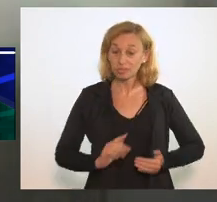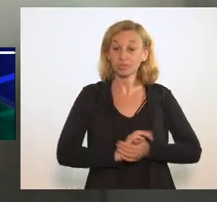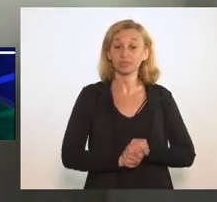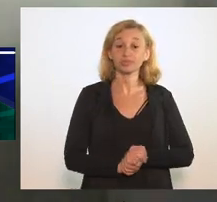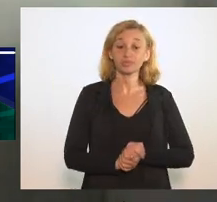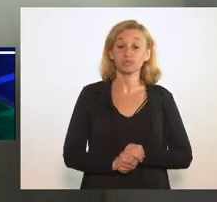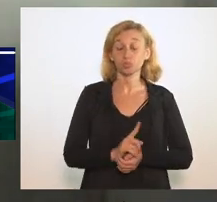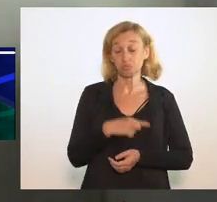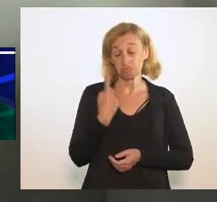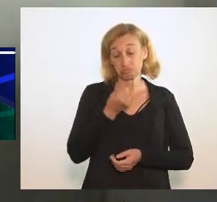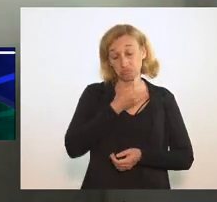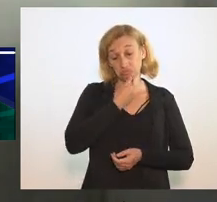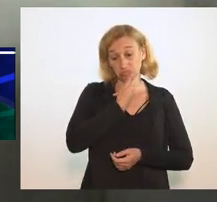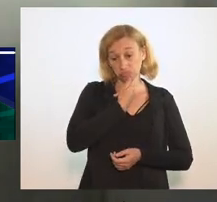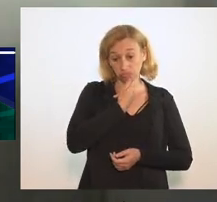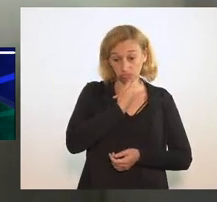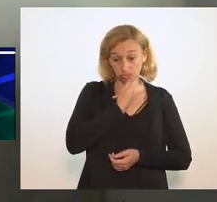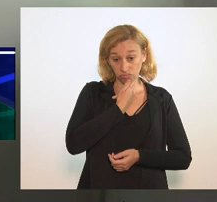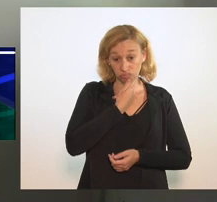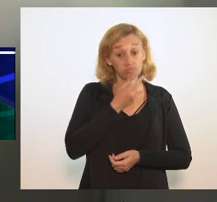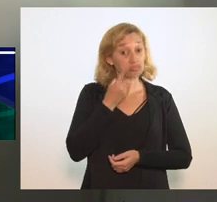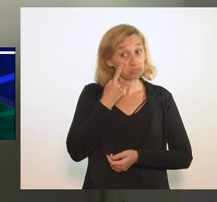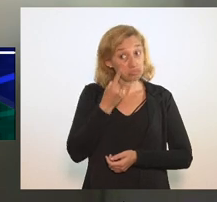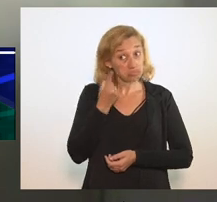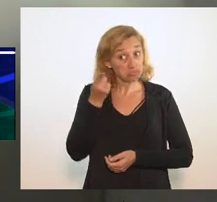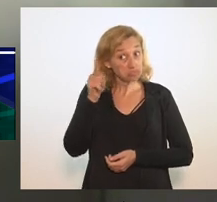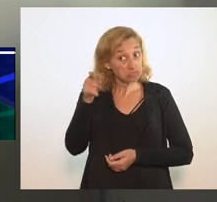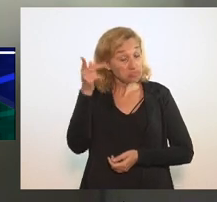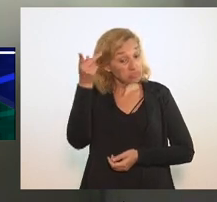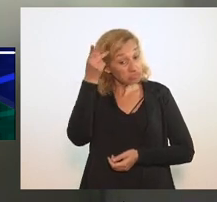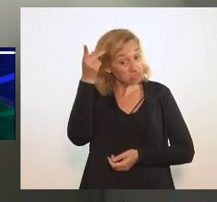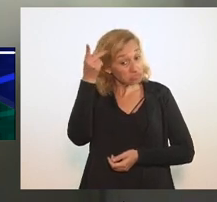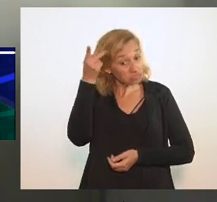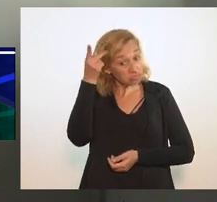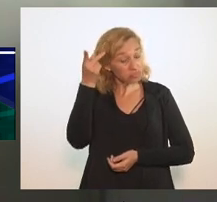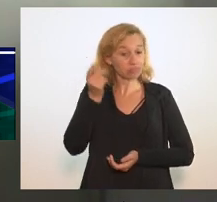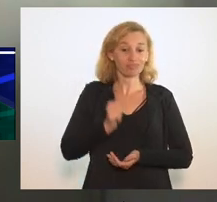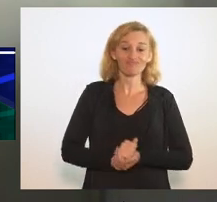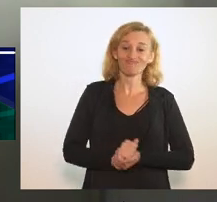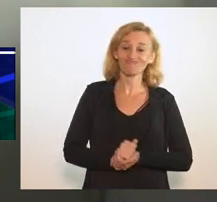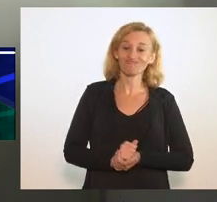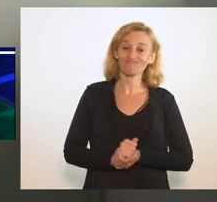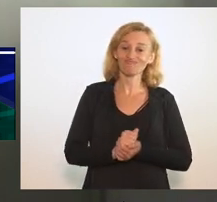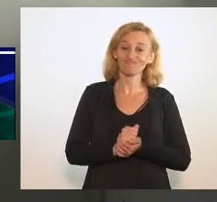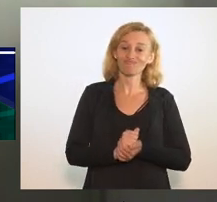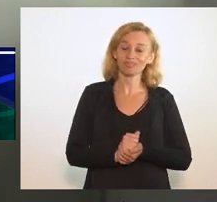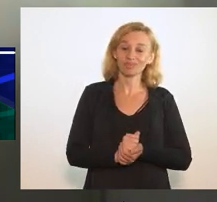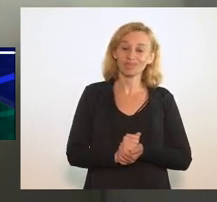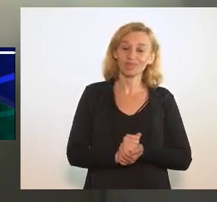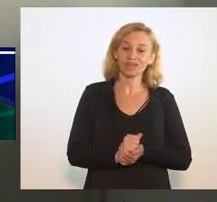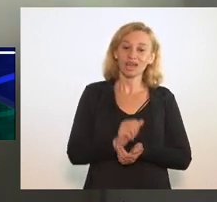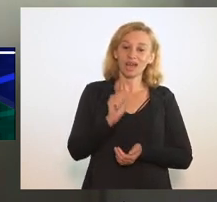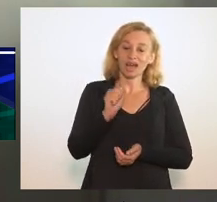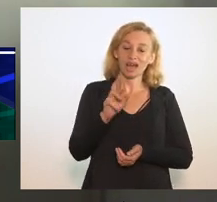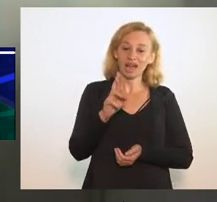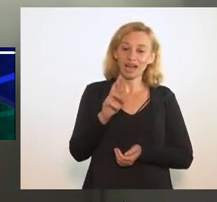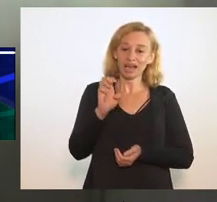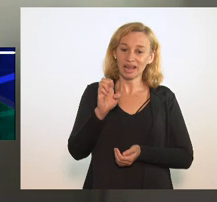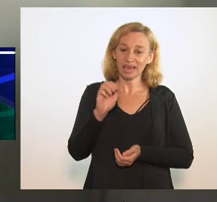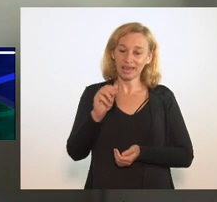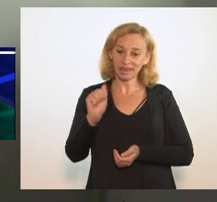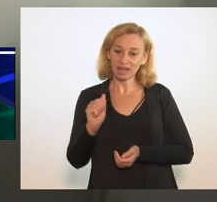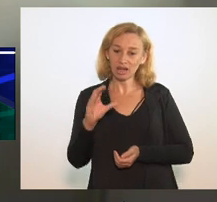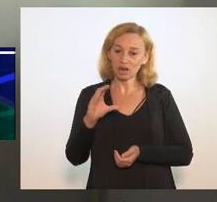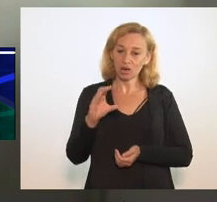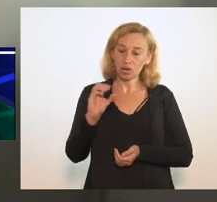estamos tristes de ver lá em São Paulo a Arena Corinthians ter um